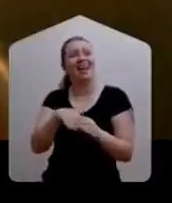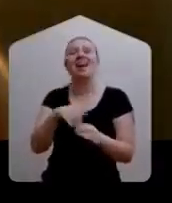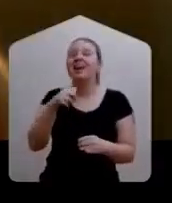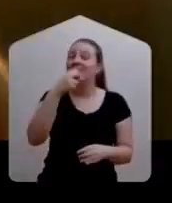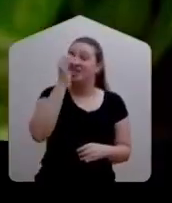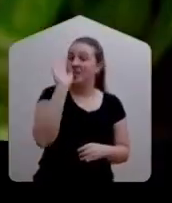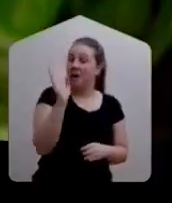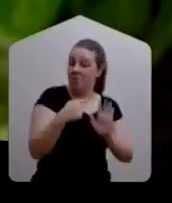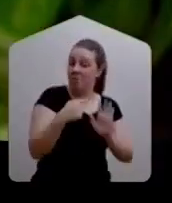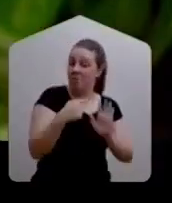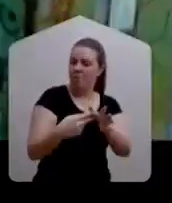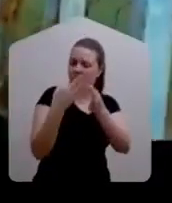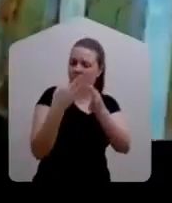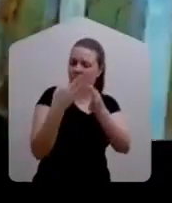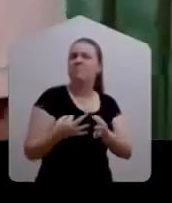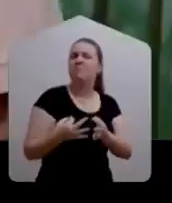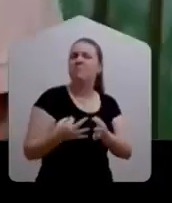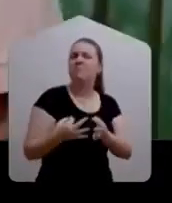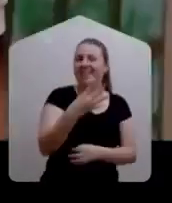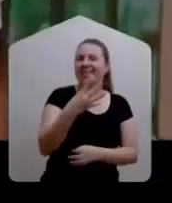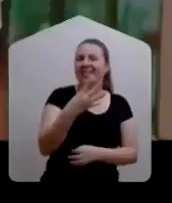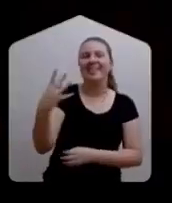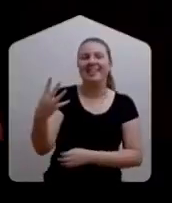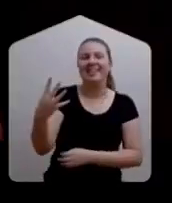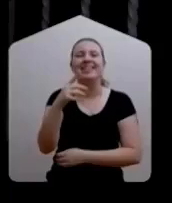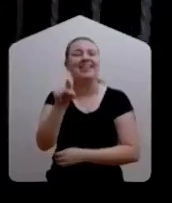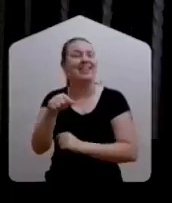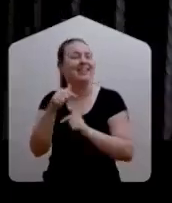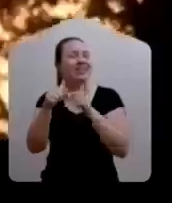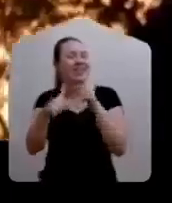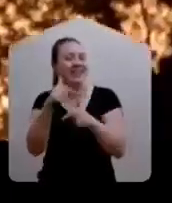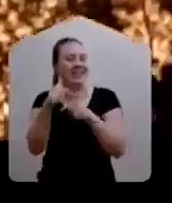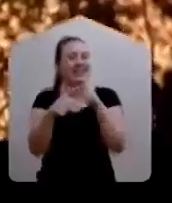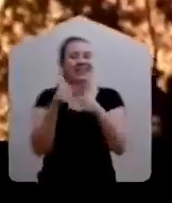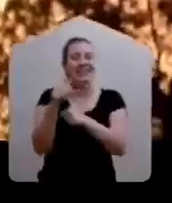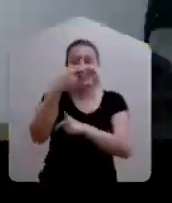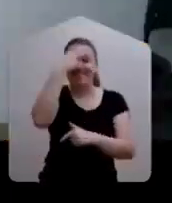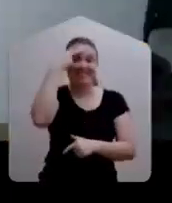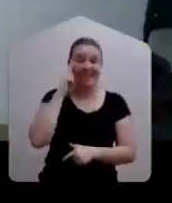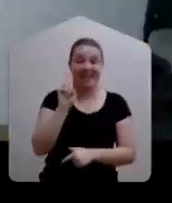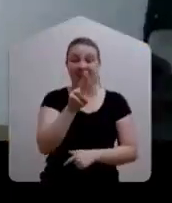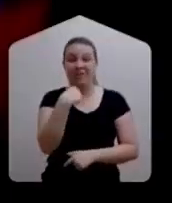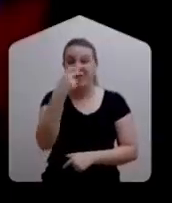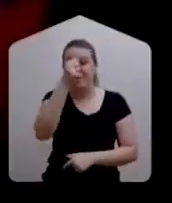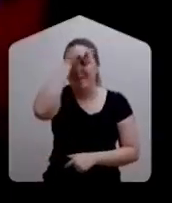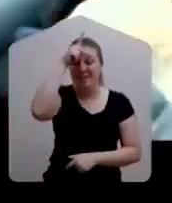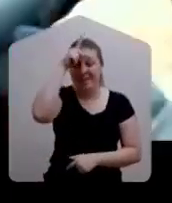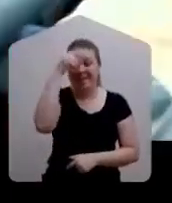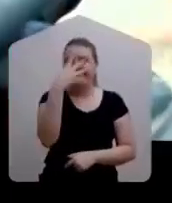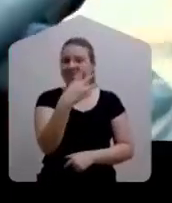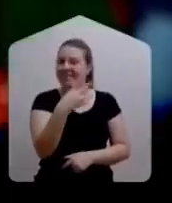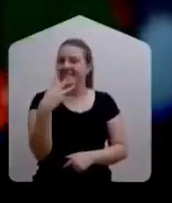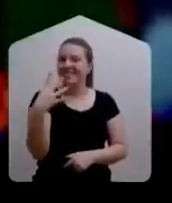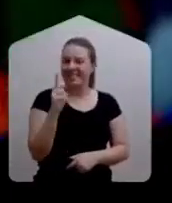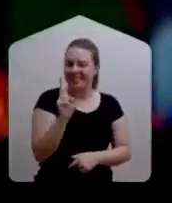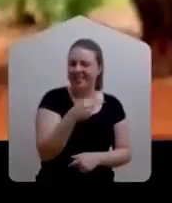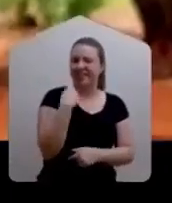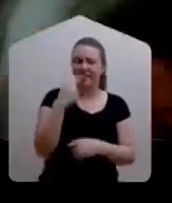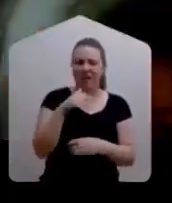nós vamos votar. Já provou a sua competência, 44 pra ele trabalhar. Vander é nosso